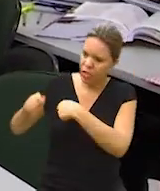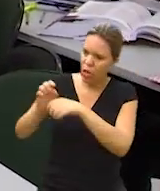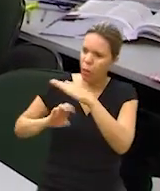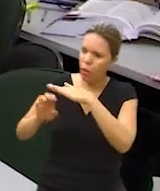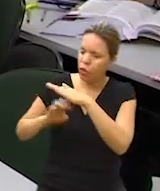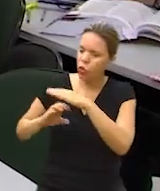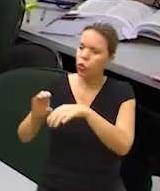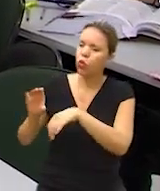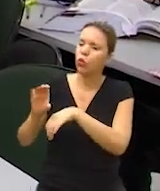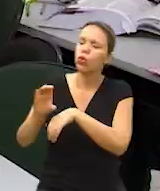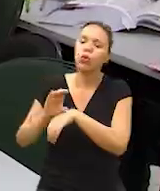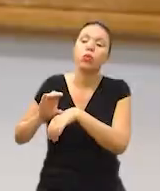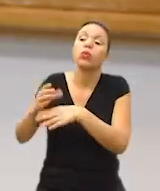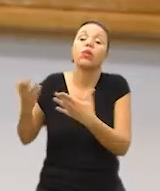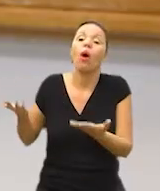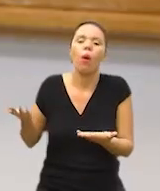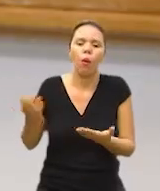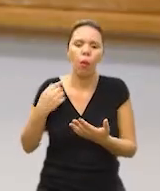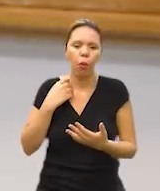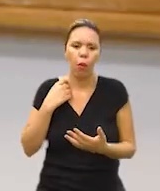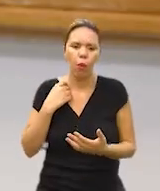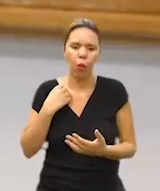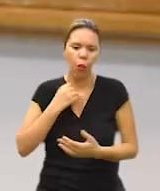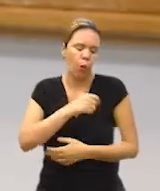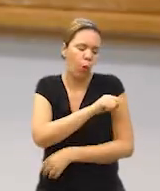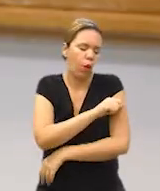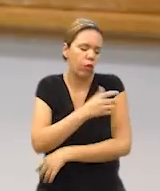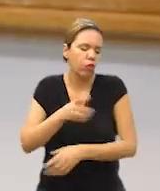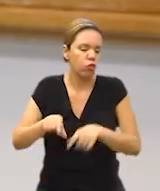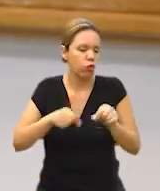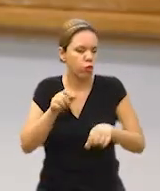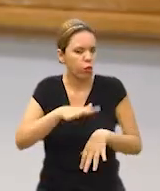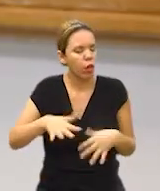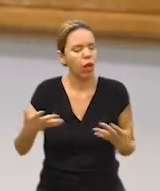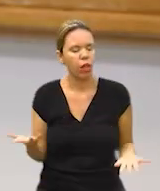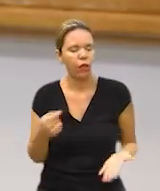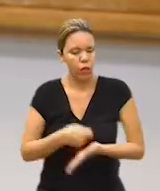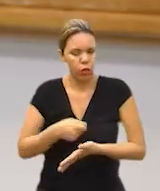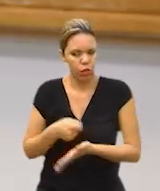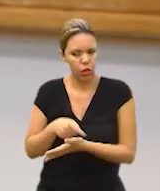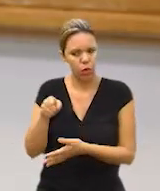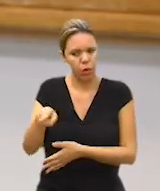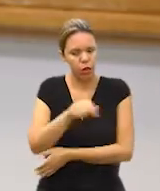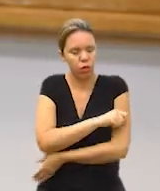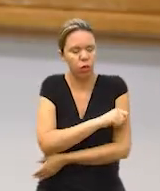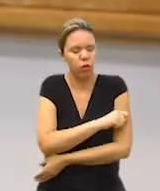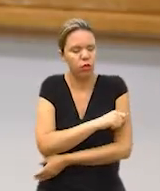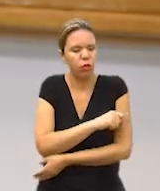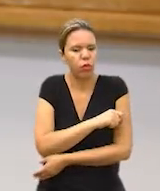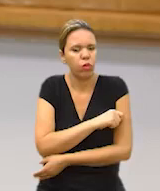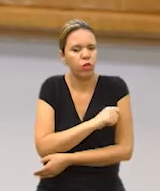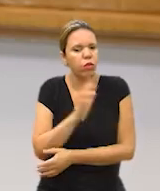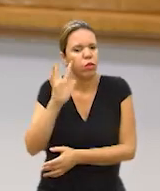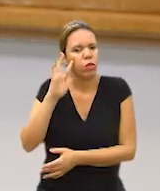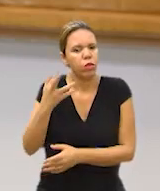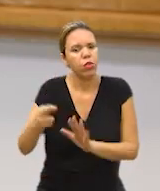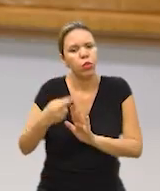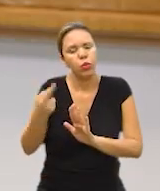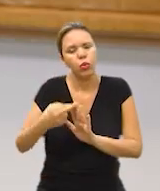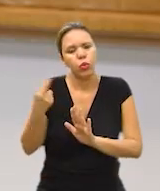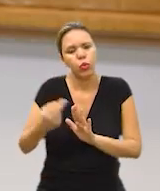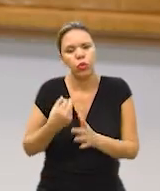ou constitucional, né? Então, ele escolhe por área. E aí vai ser cobrado dele a resolução de